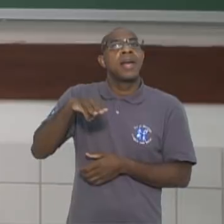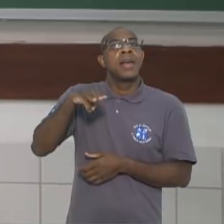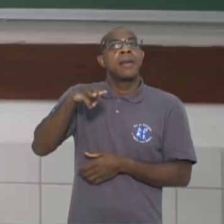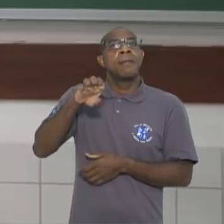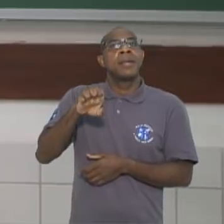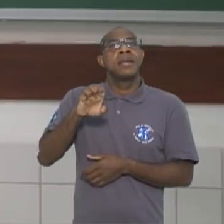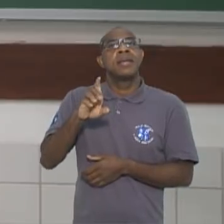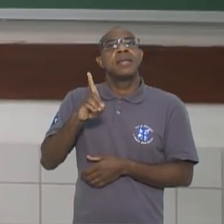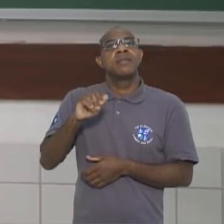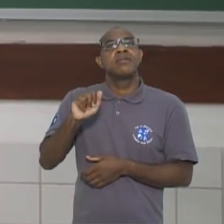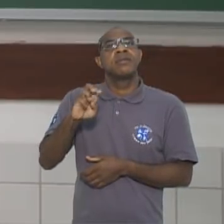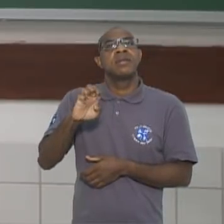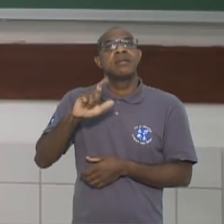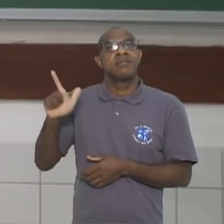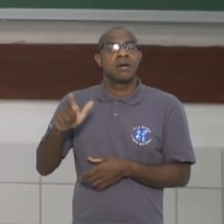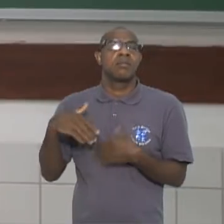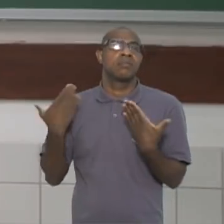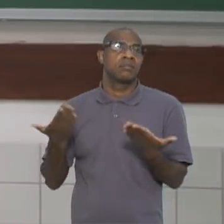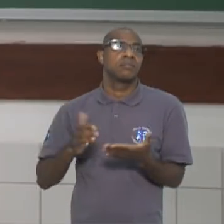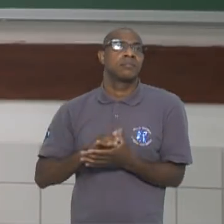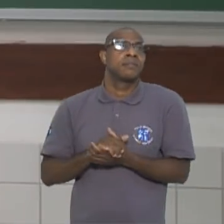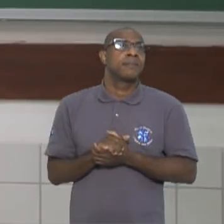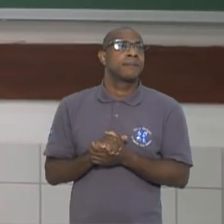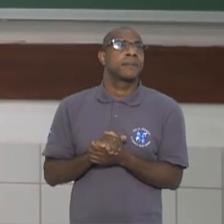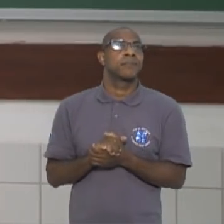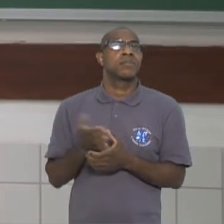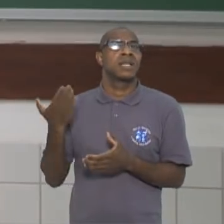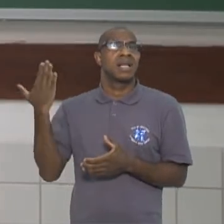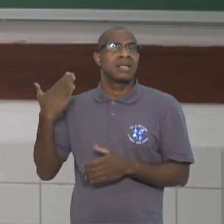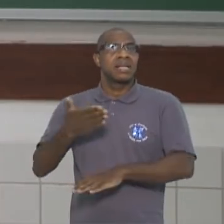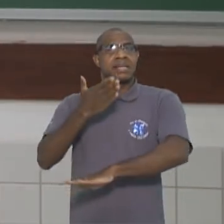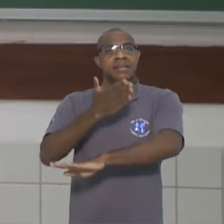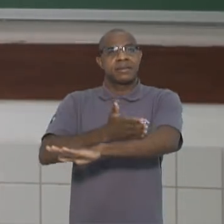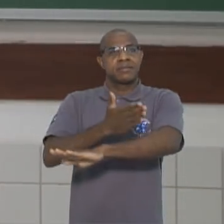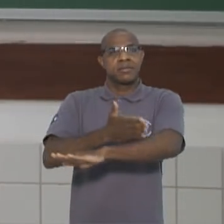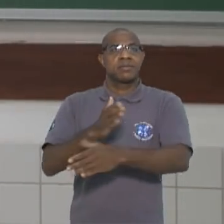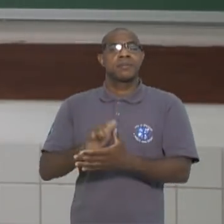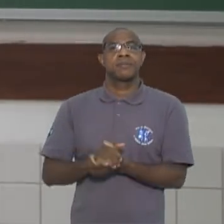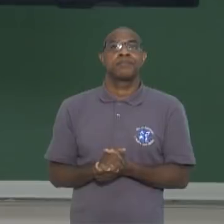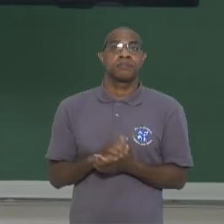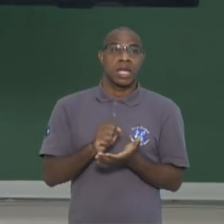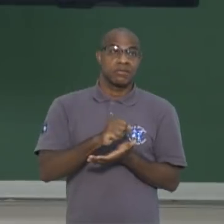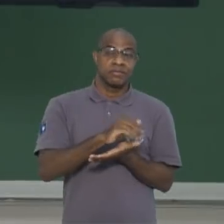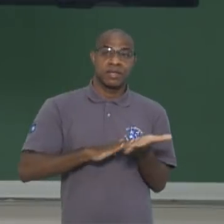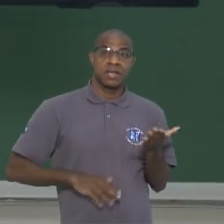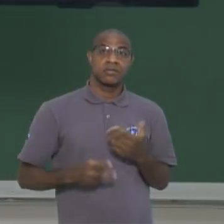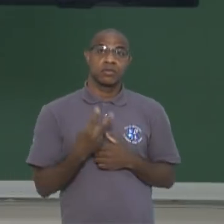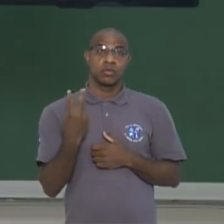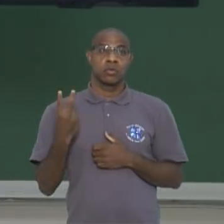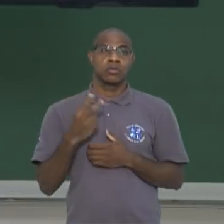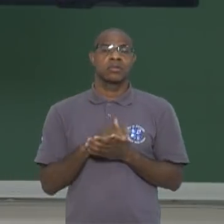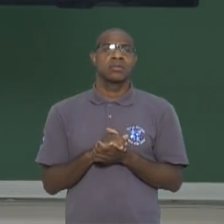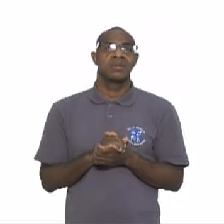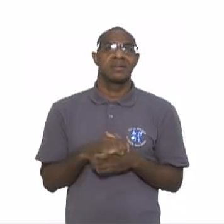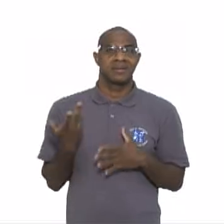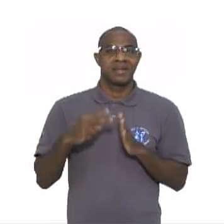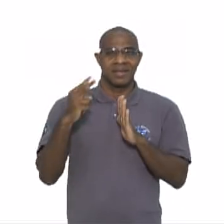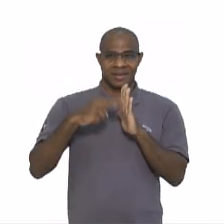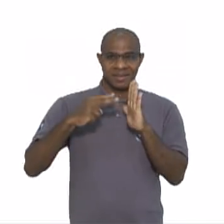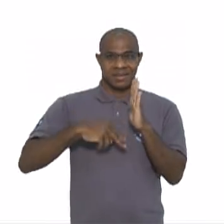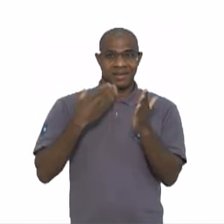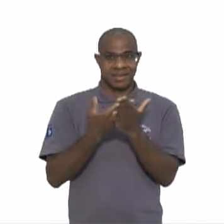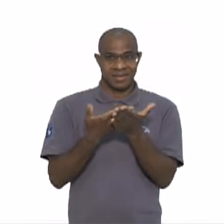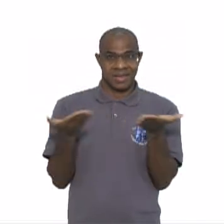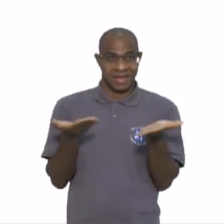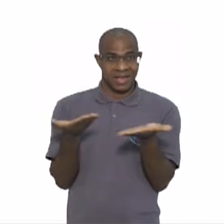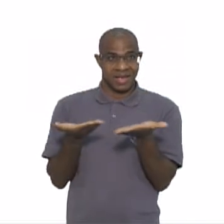e testemunhos, né, da Idade Média. Atividade 2, né? De acordo com o que a gente estudou até